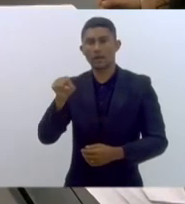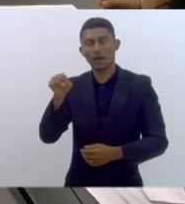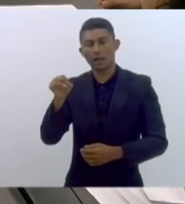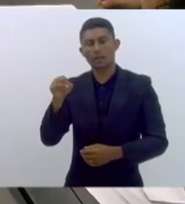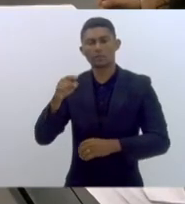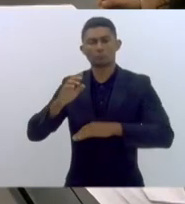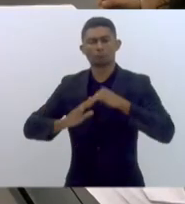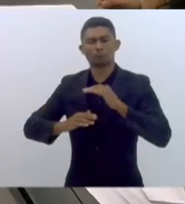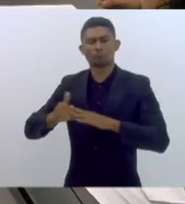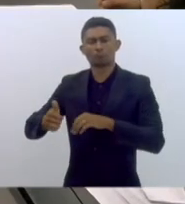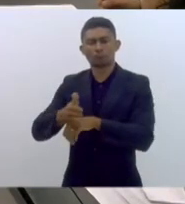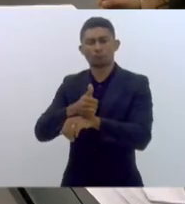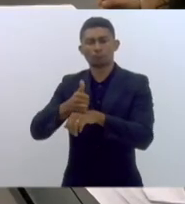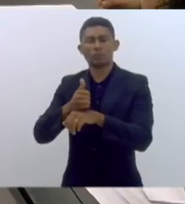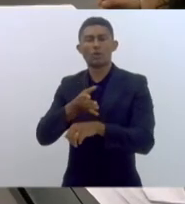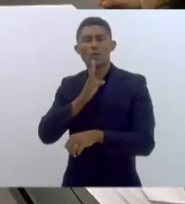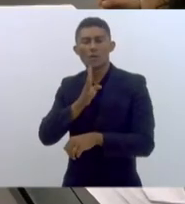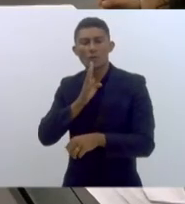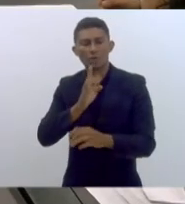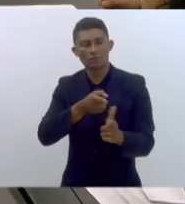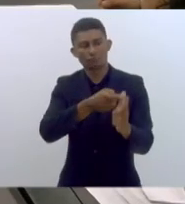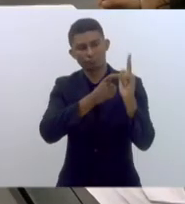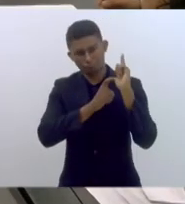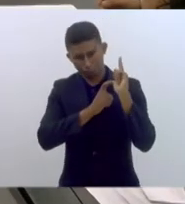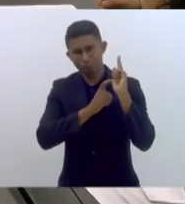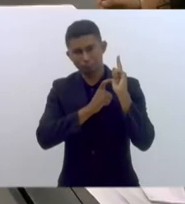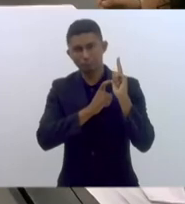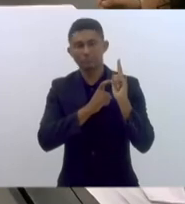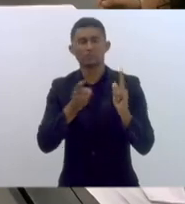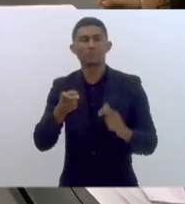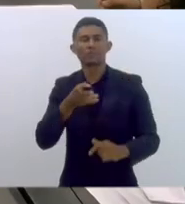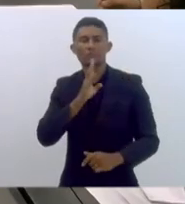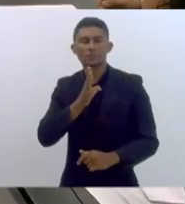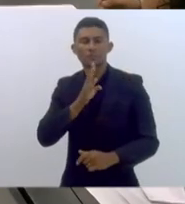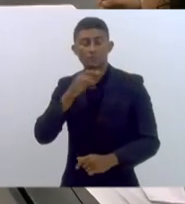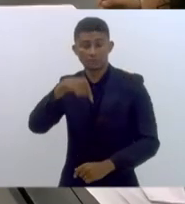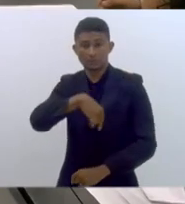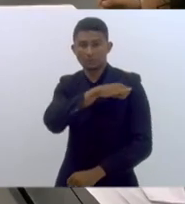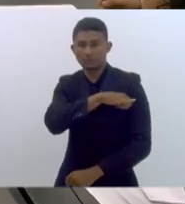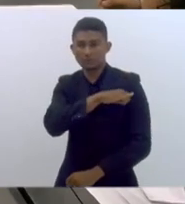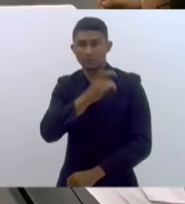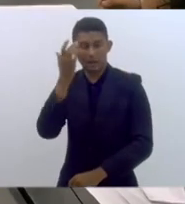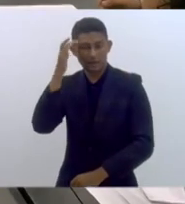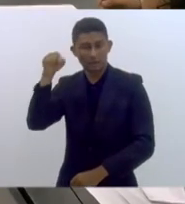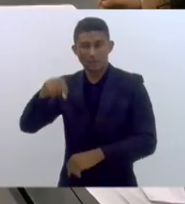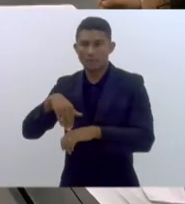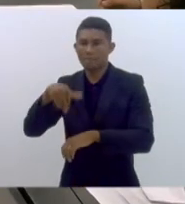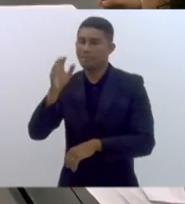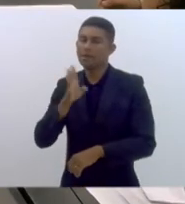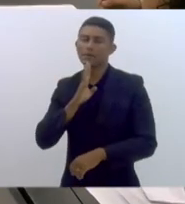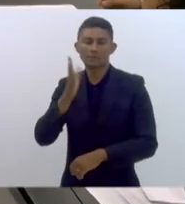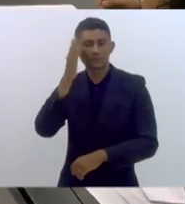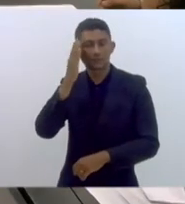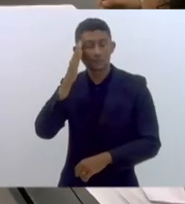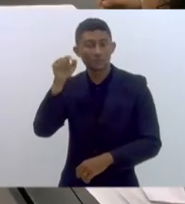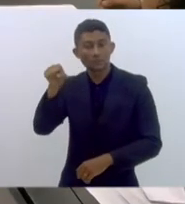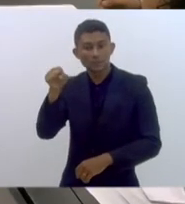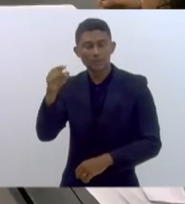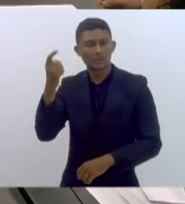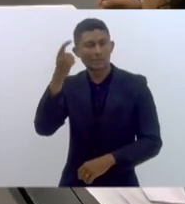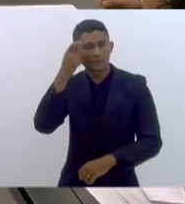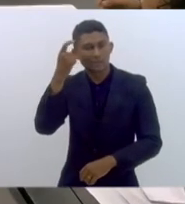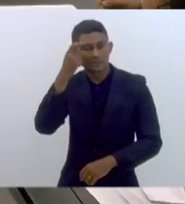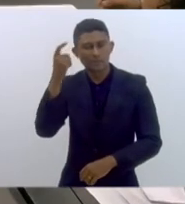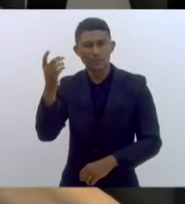pública, talvez a que mais entenda dívida pública hoje no Estado, pelo que eu estou vendo aqui na CPI, né? Que ela tem as coisas de